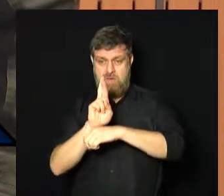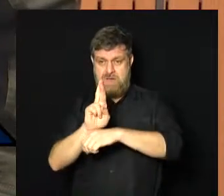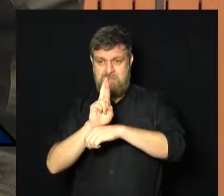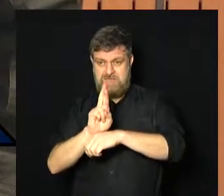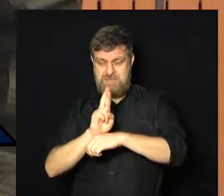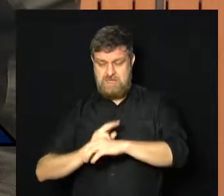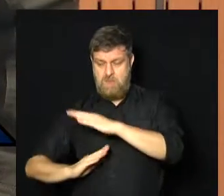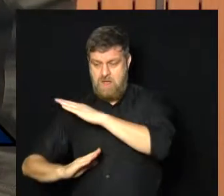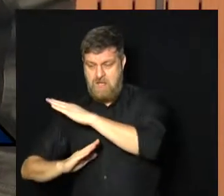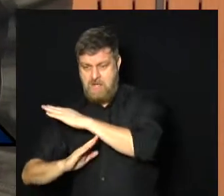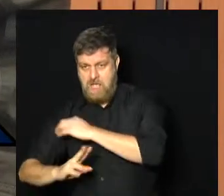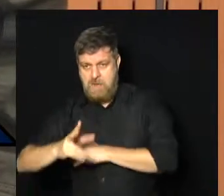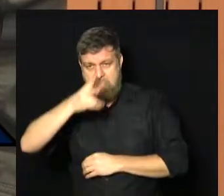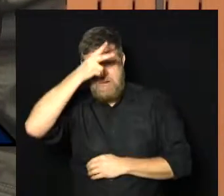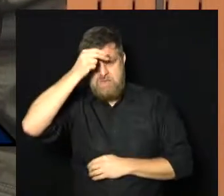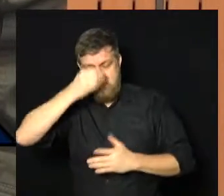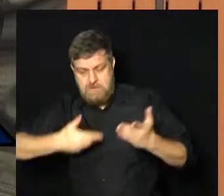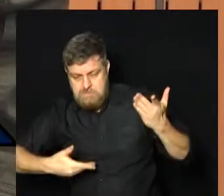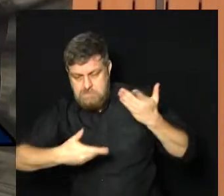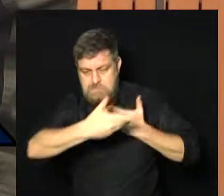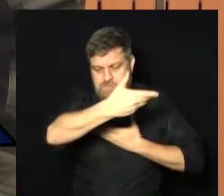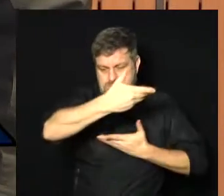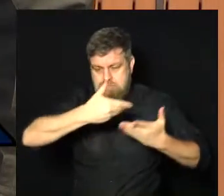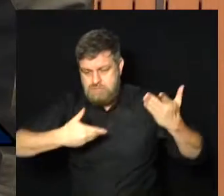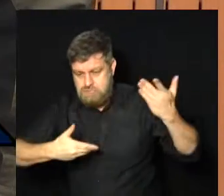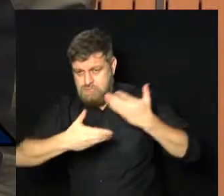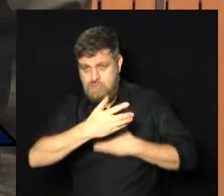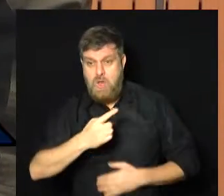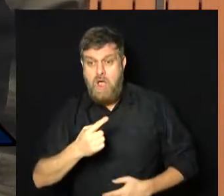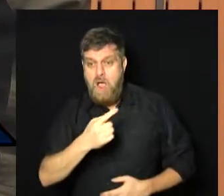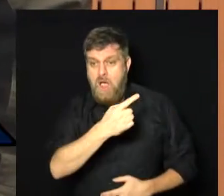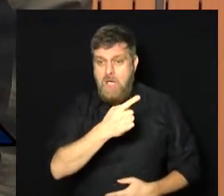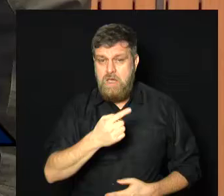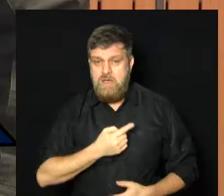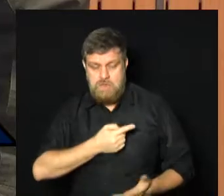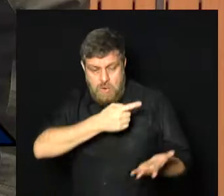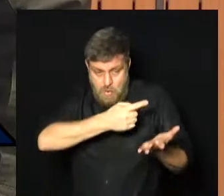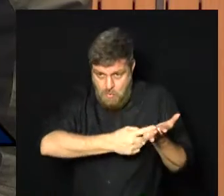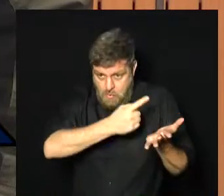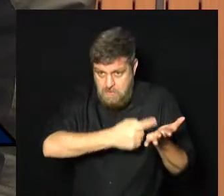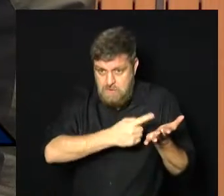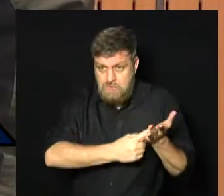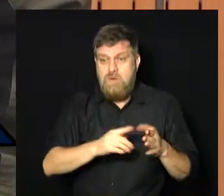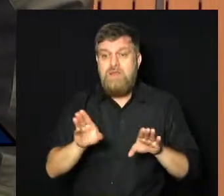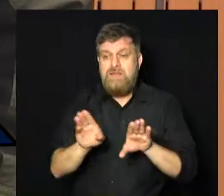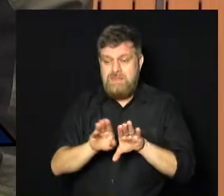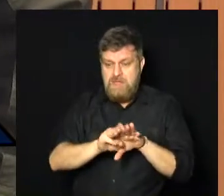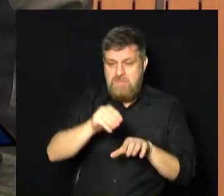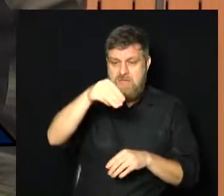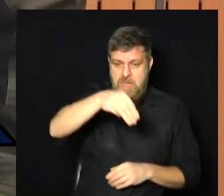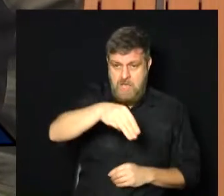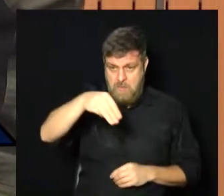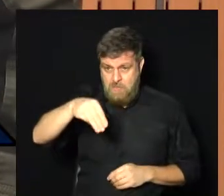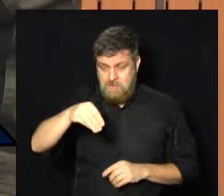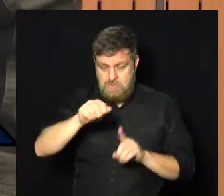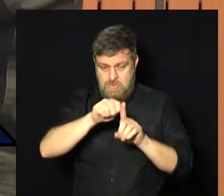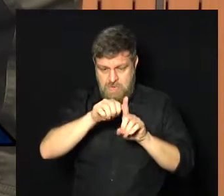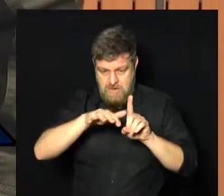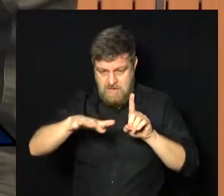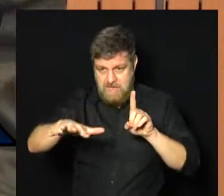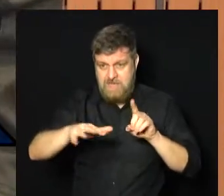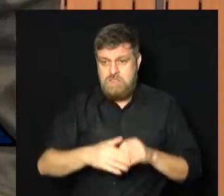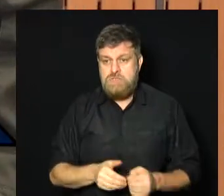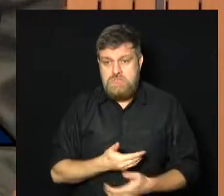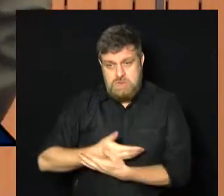se comprometeu que as monitoras, agentes, estariam incorporados nesse quadro que recebeu o